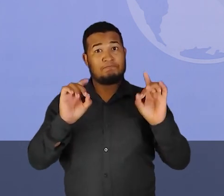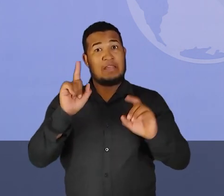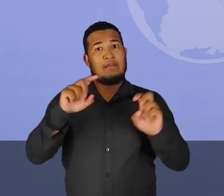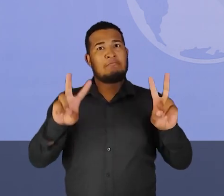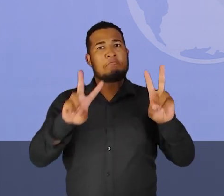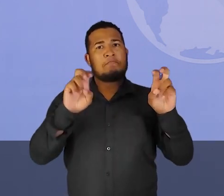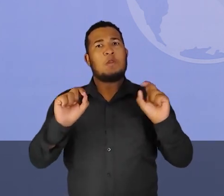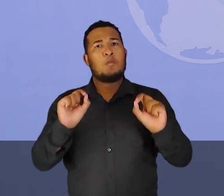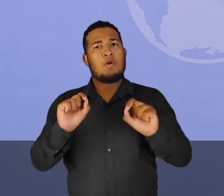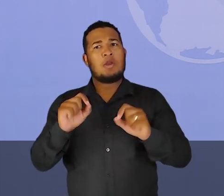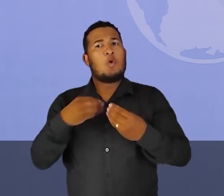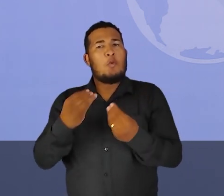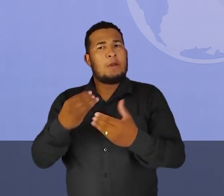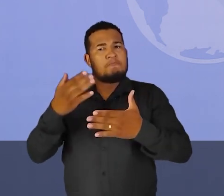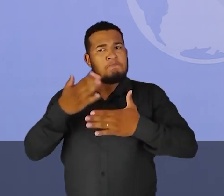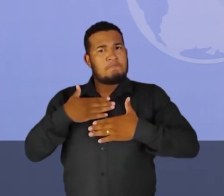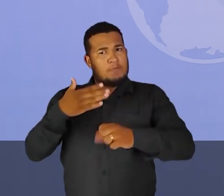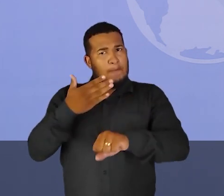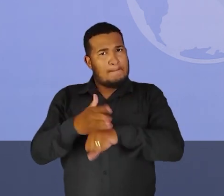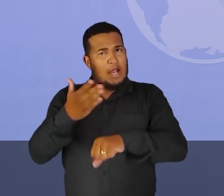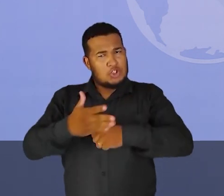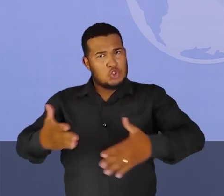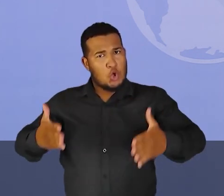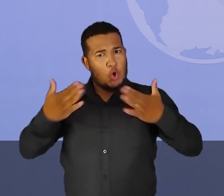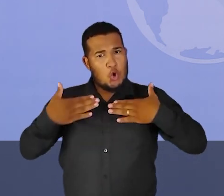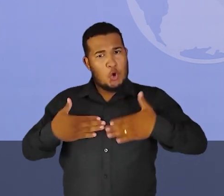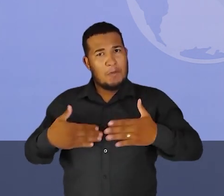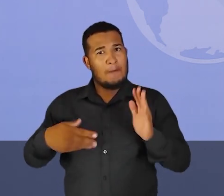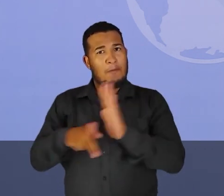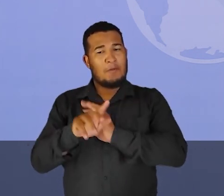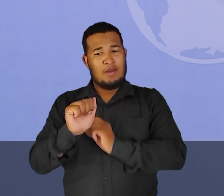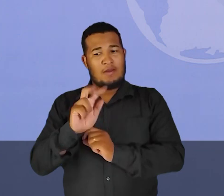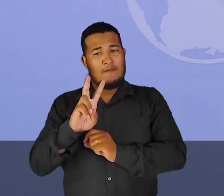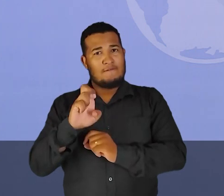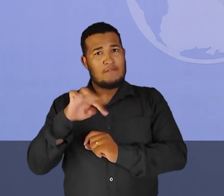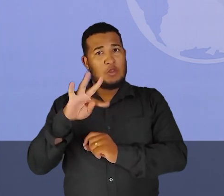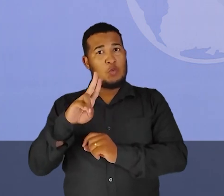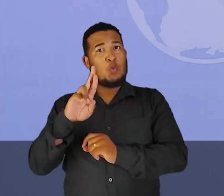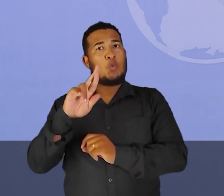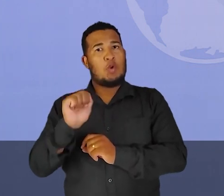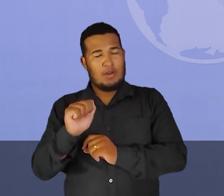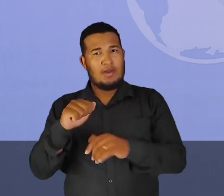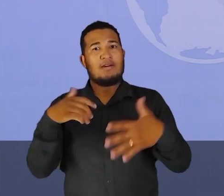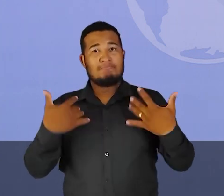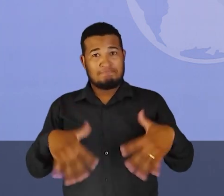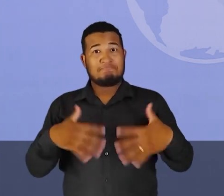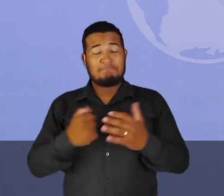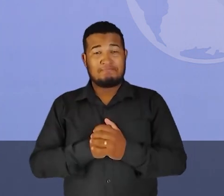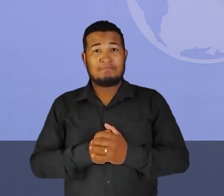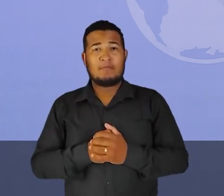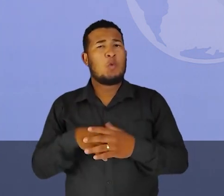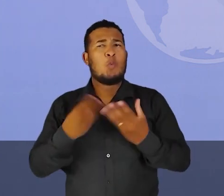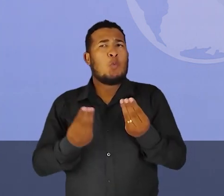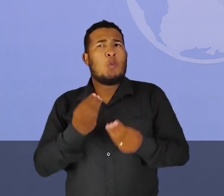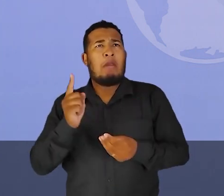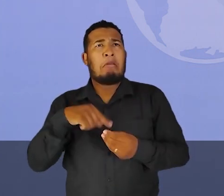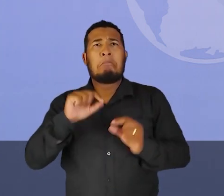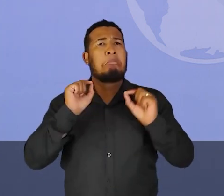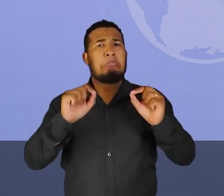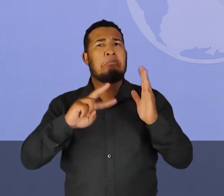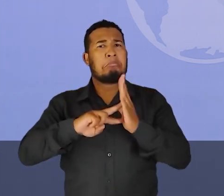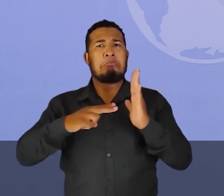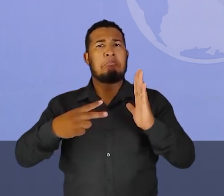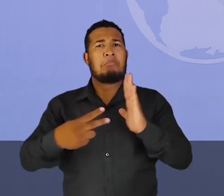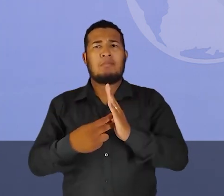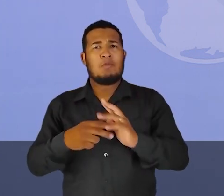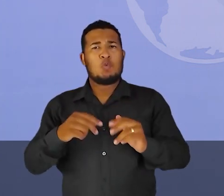sobre as práticas corporais de aventura. O que é isso, professor? Quais são as atividades de práticas corporais de aventura?